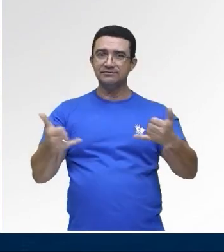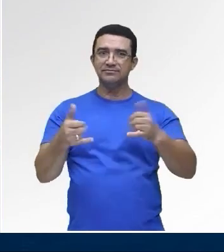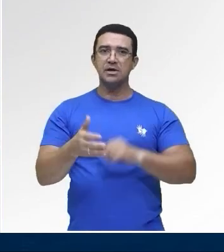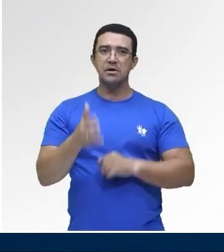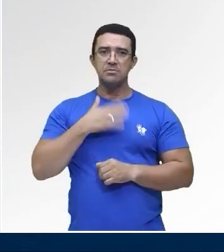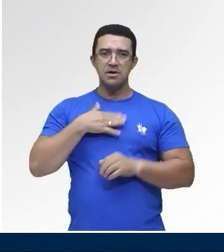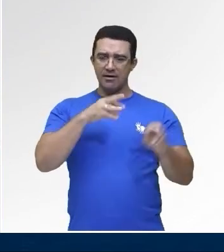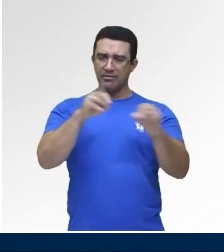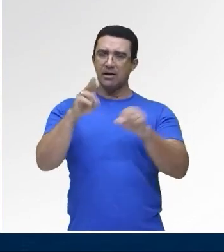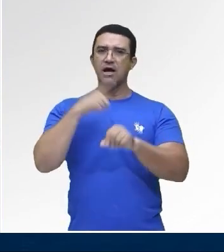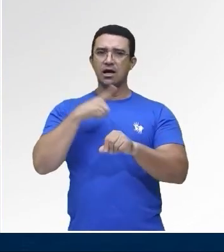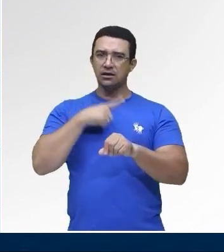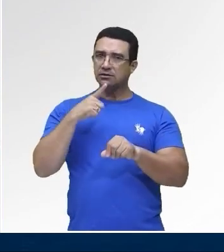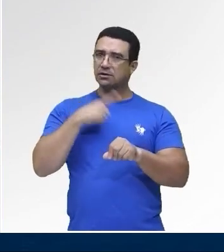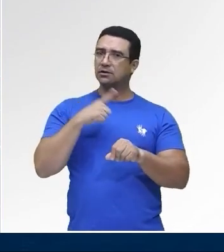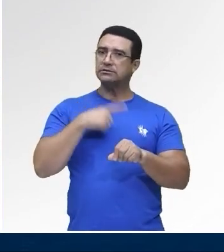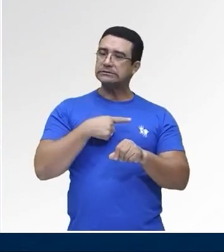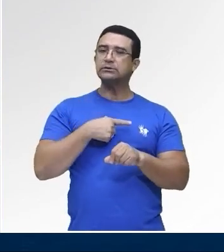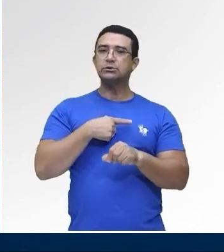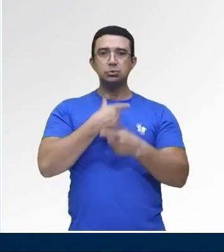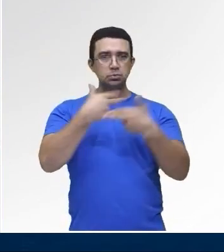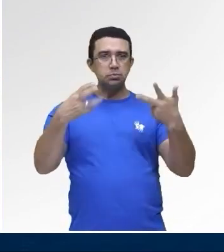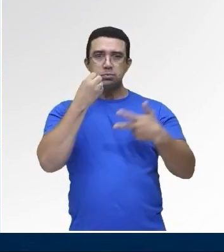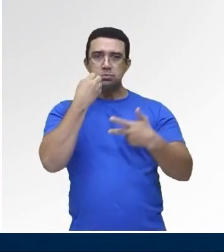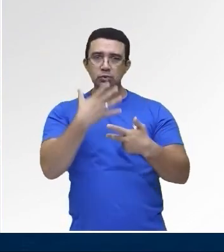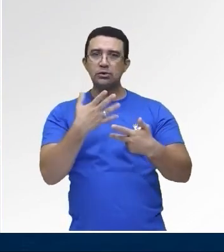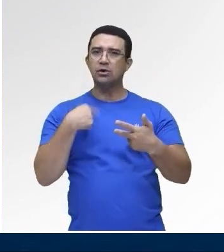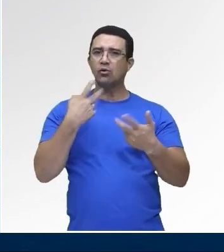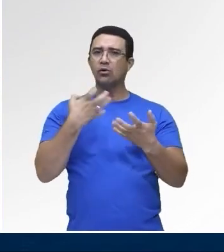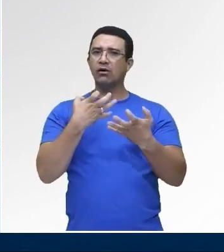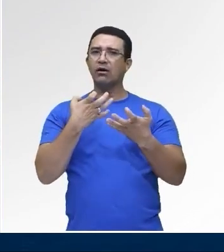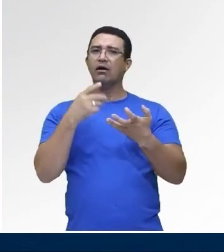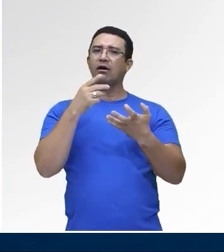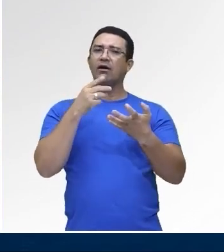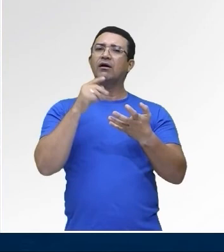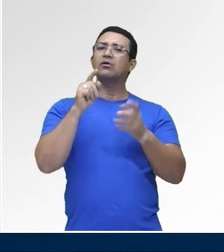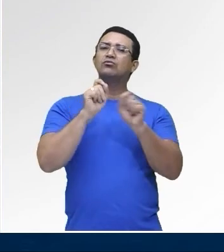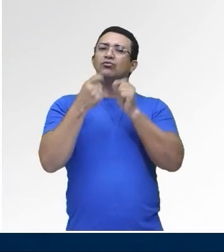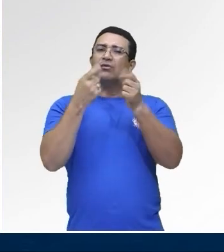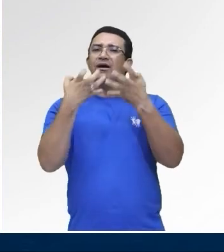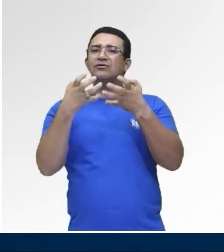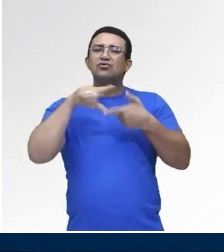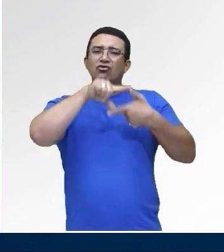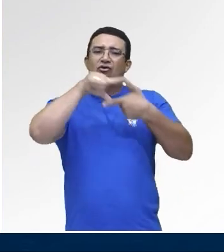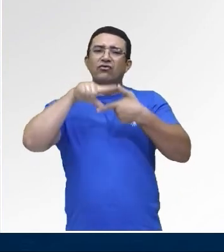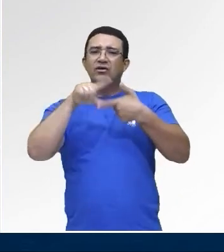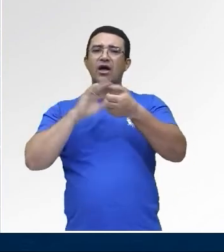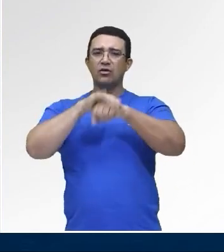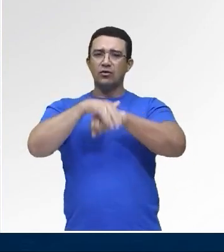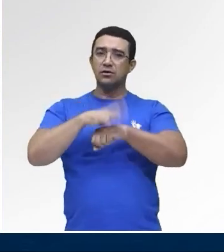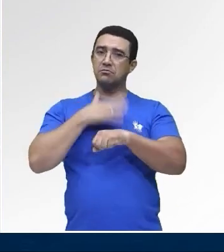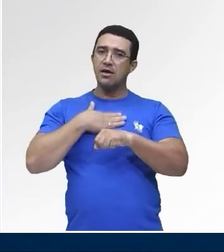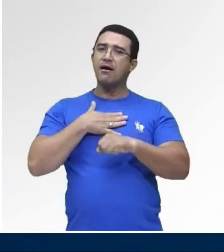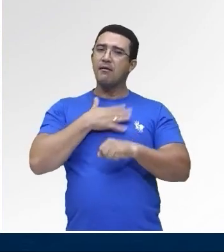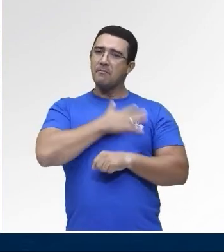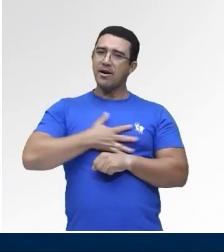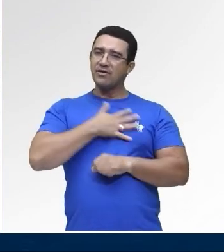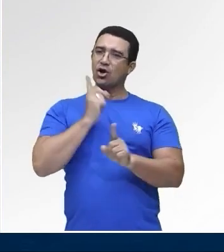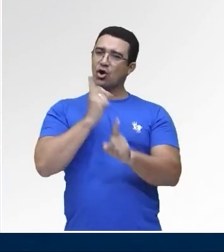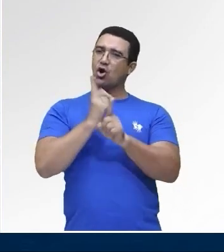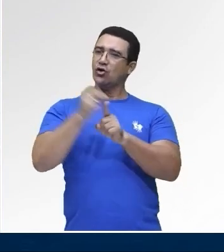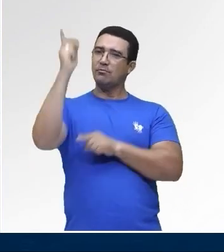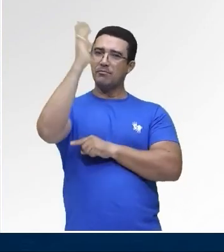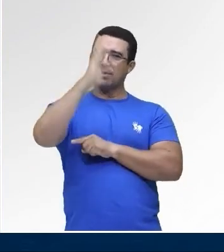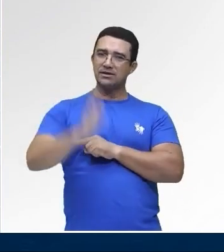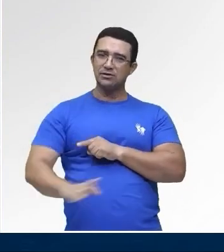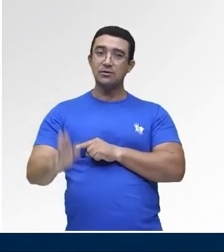cá. Em cismar sozinho à noite, mais prazer eu encontro lá. Minha terra tem palmeiras, onde canta o